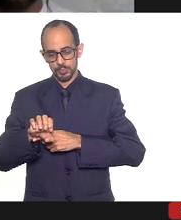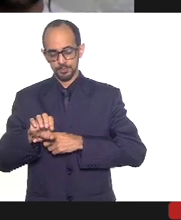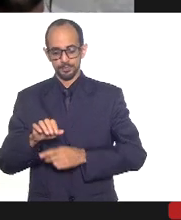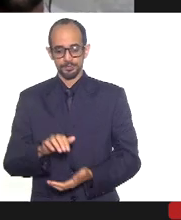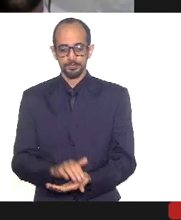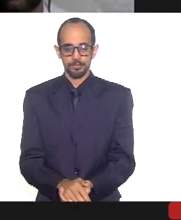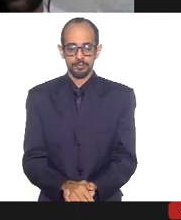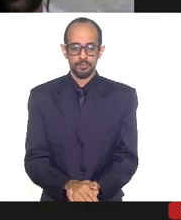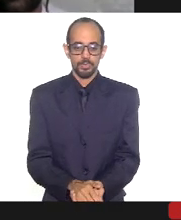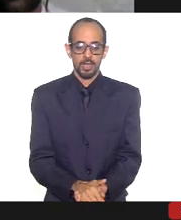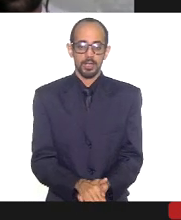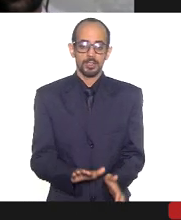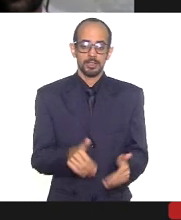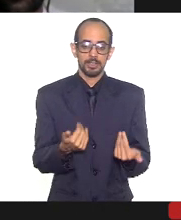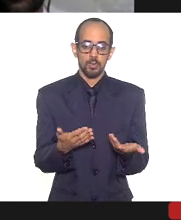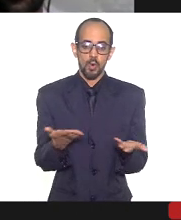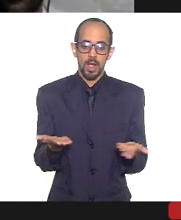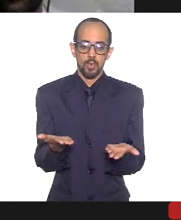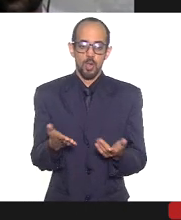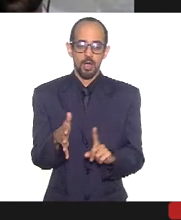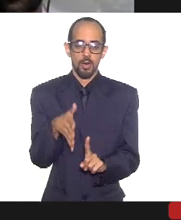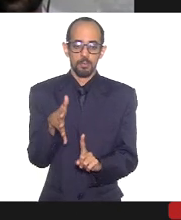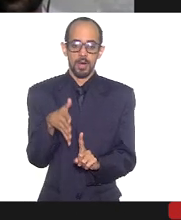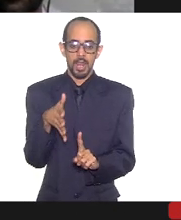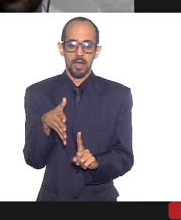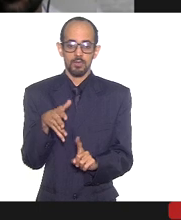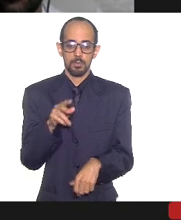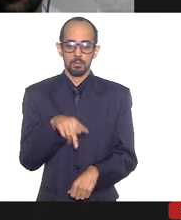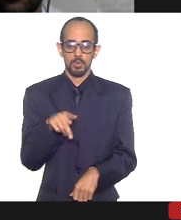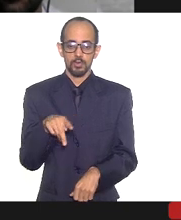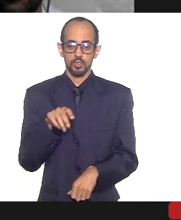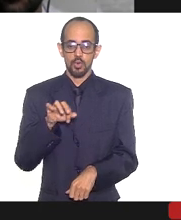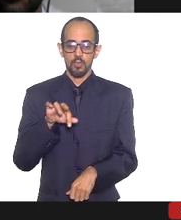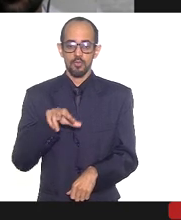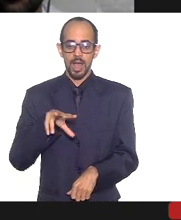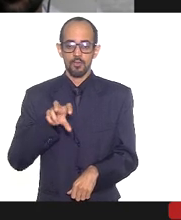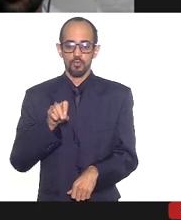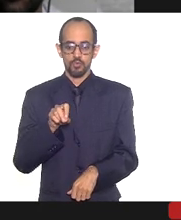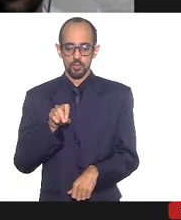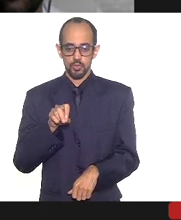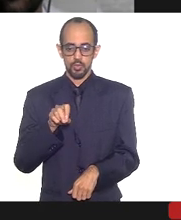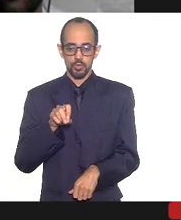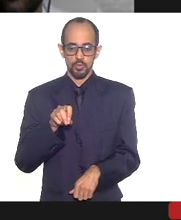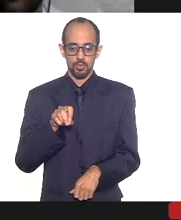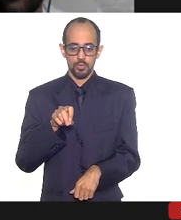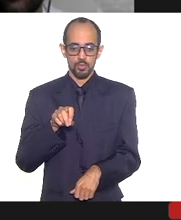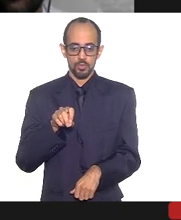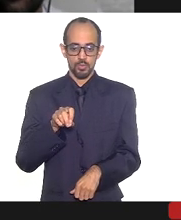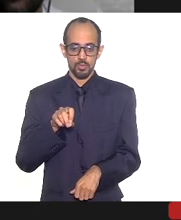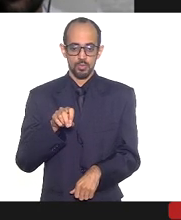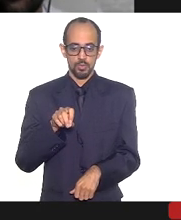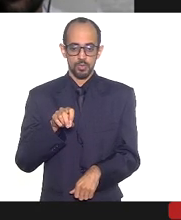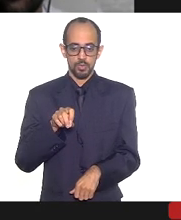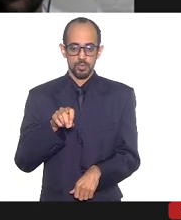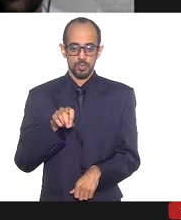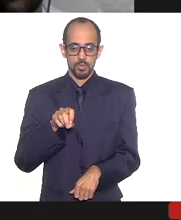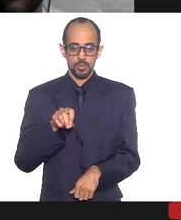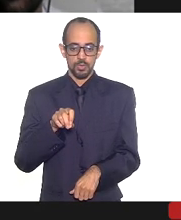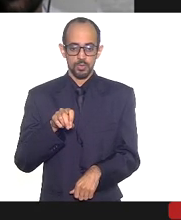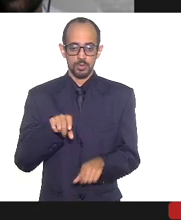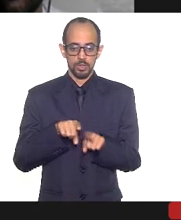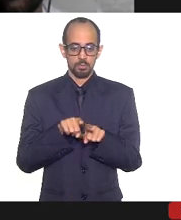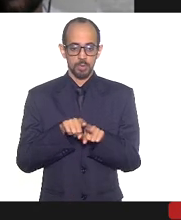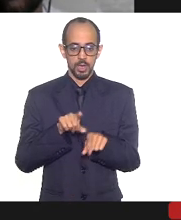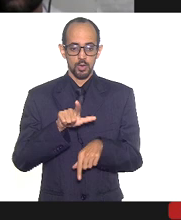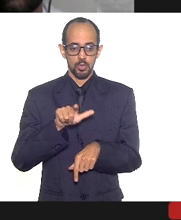Então, agora com a palavra o professor Flávio, né? Professor Isabel, secretário. O professor Luiz